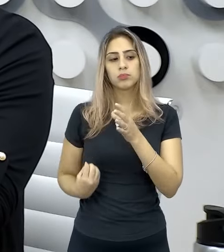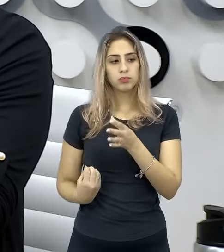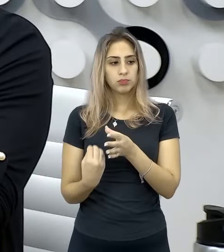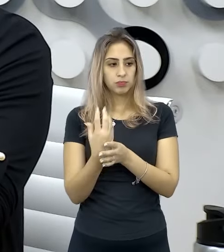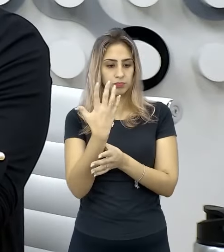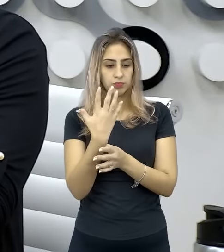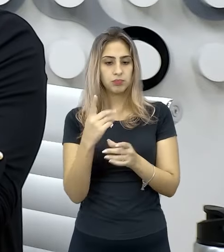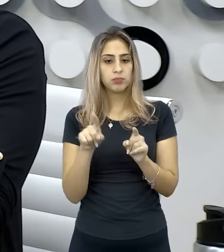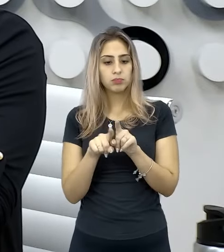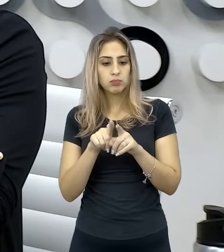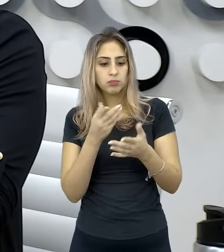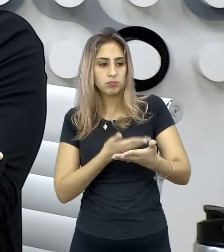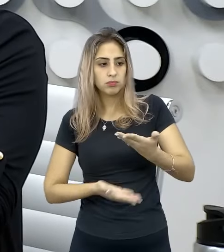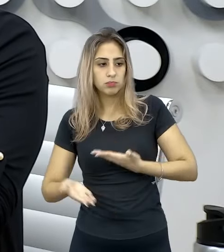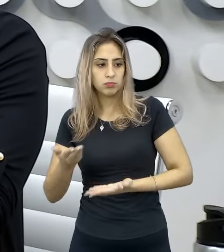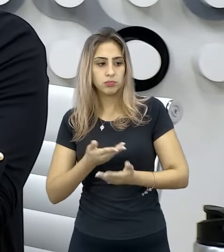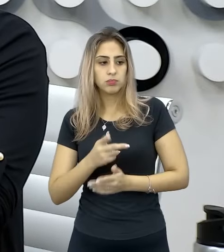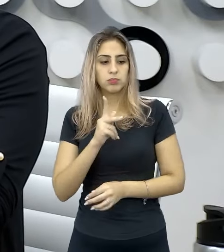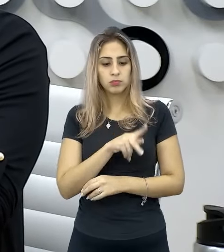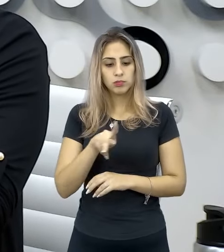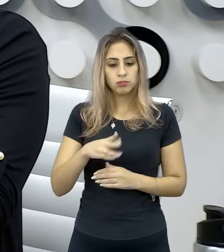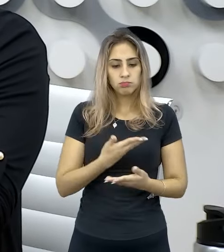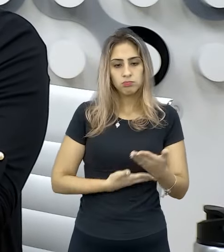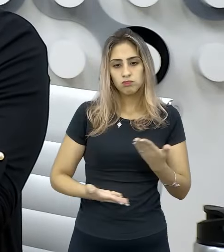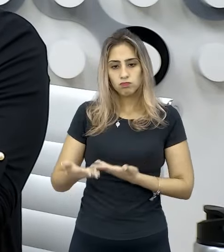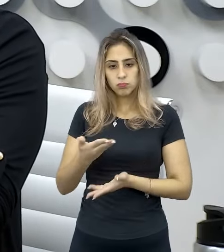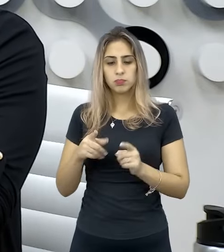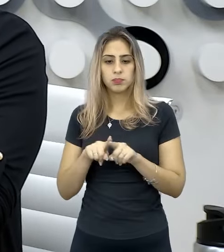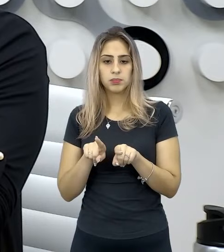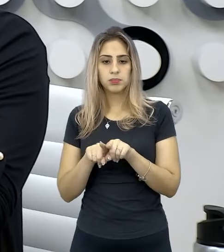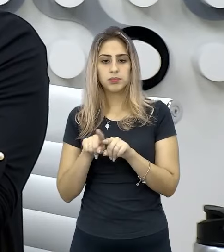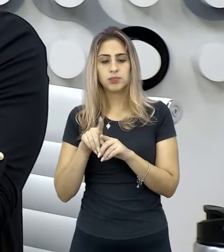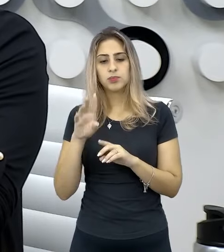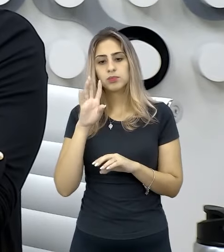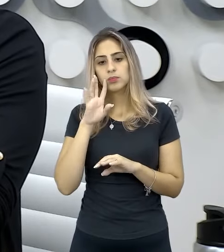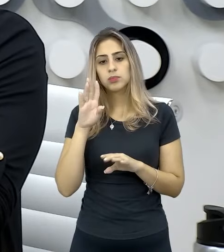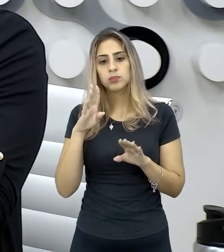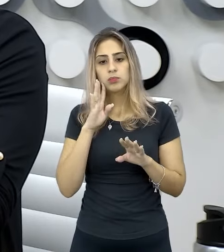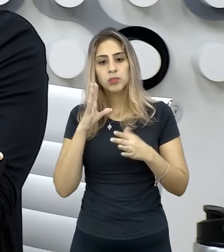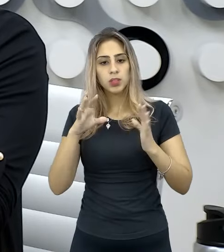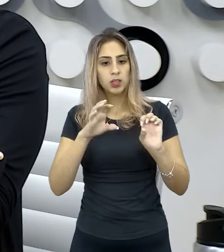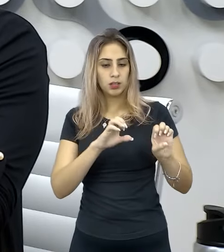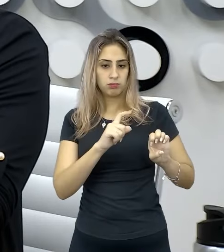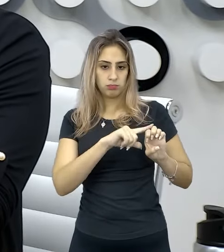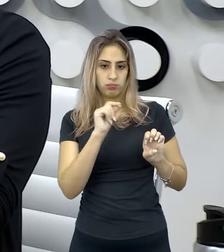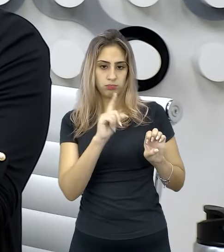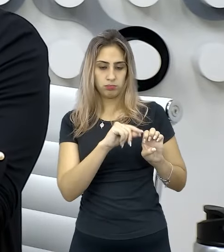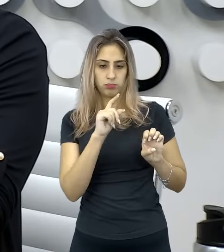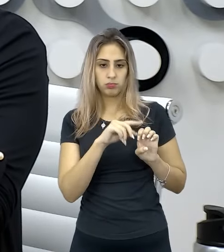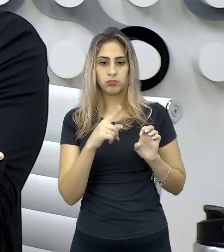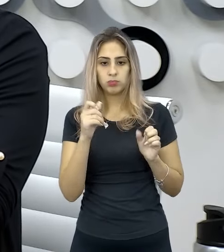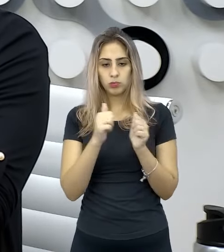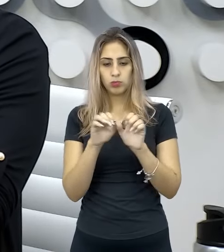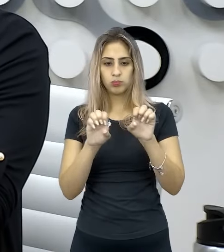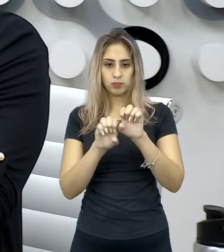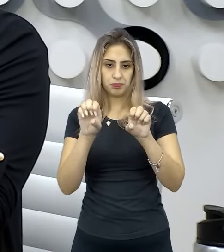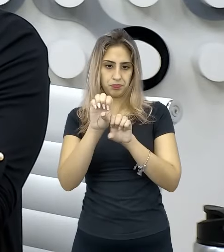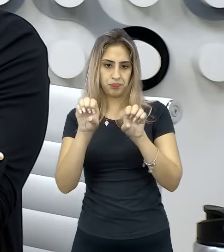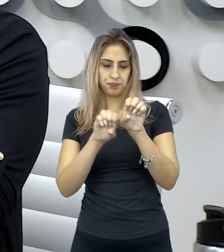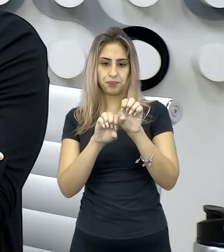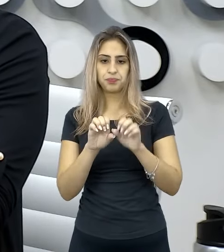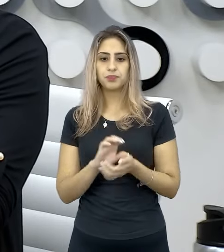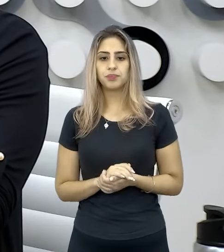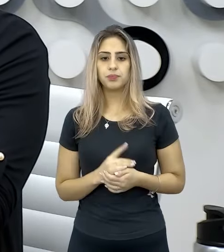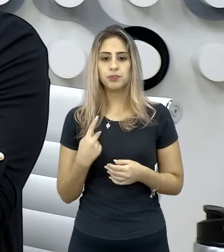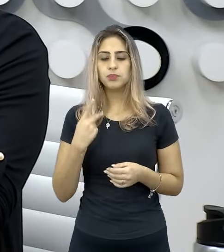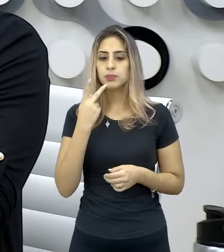criar, intervir, o professor intervir e empreender conforme os eixos estruturantes aí. Então, a gente vai